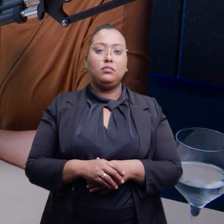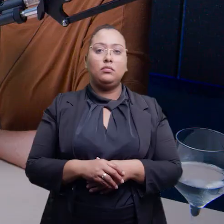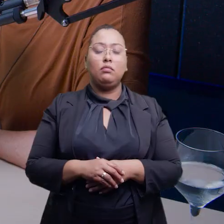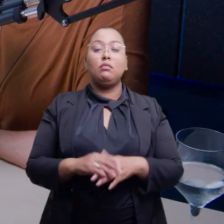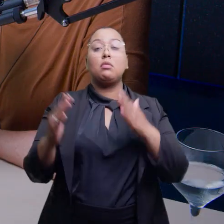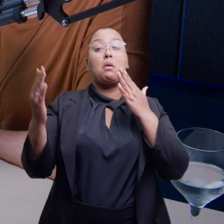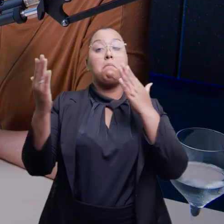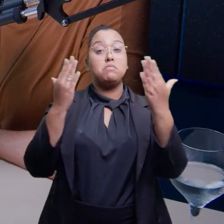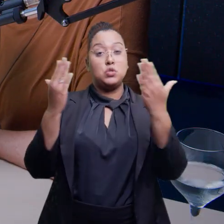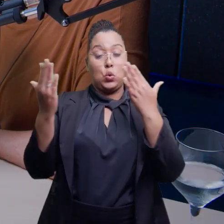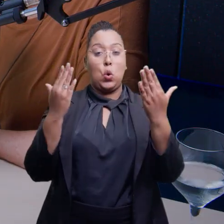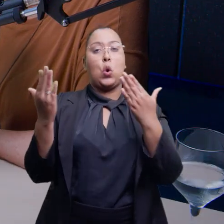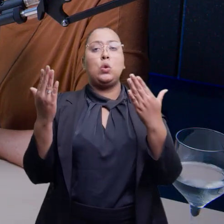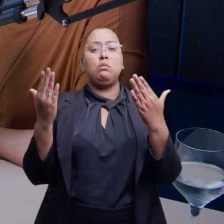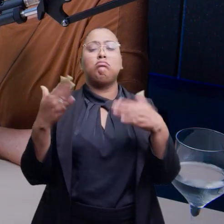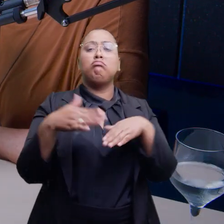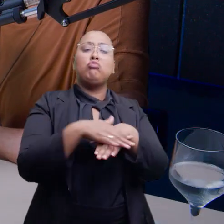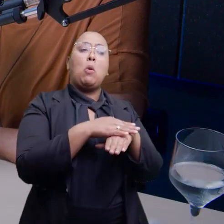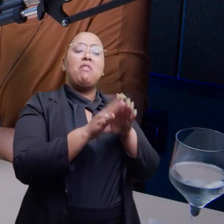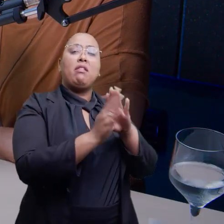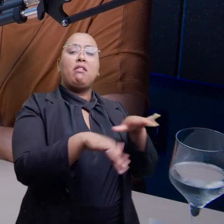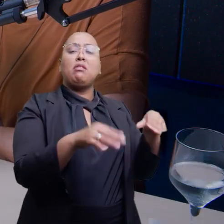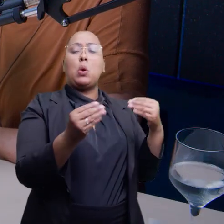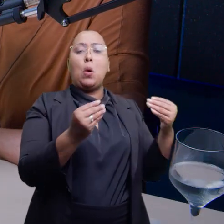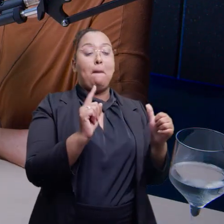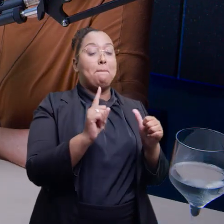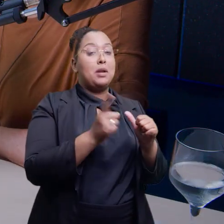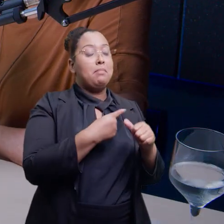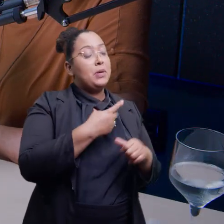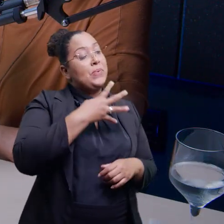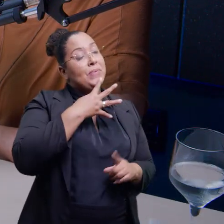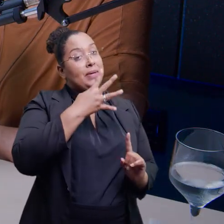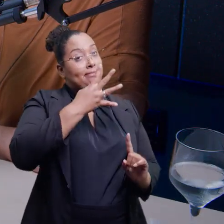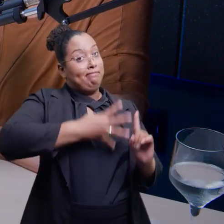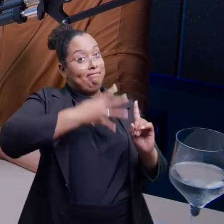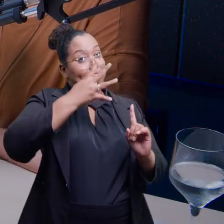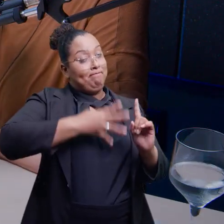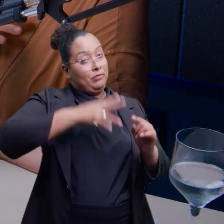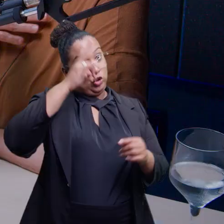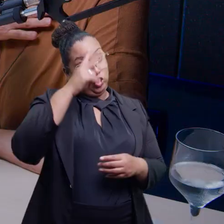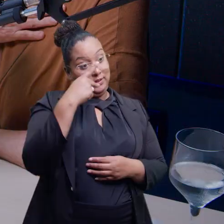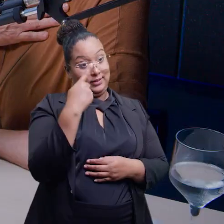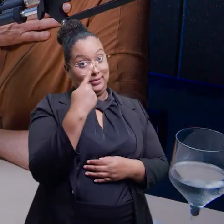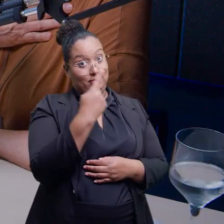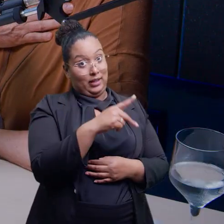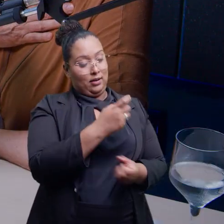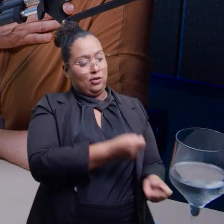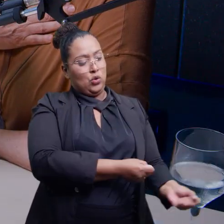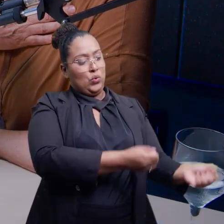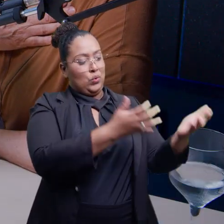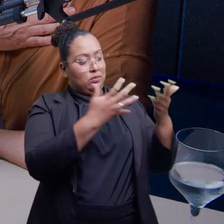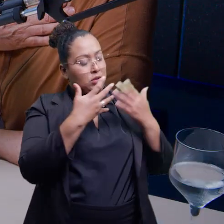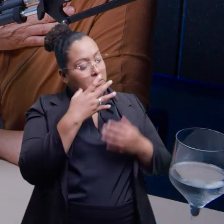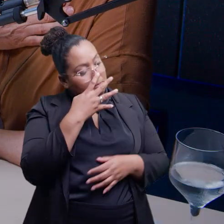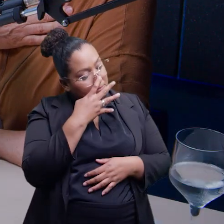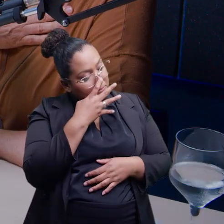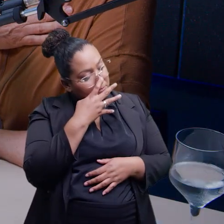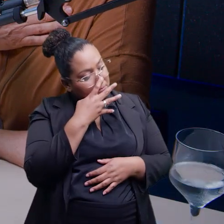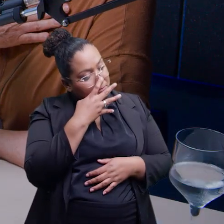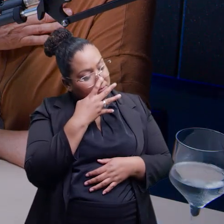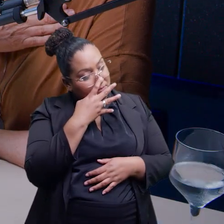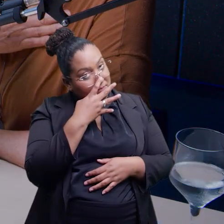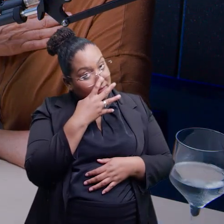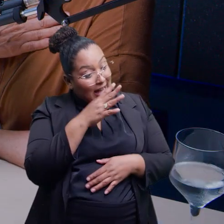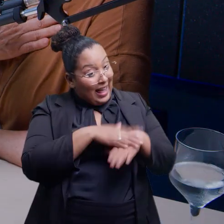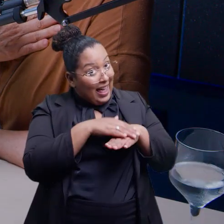o psicólogo trabalha com essa criança assim, primeiro tenta conhecer, né, qual é a história que ele tem para contar,